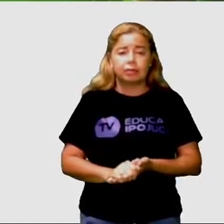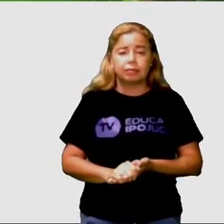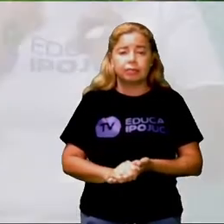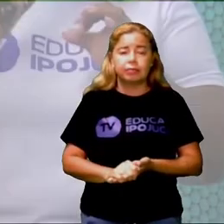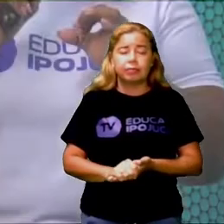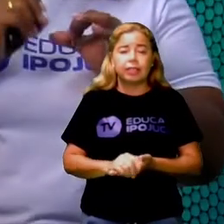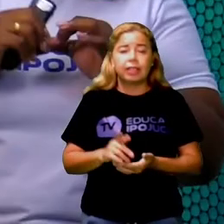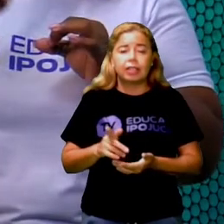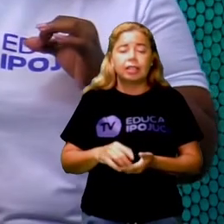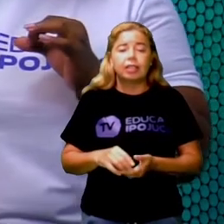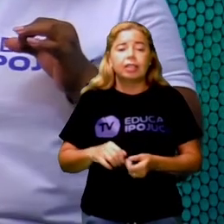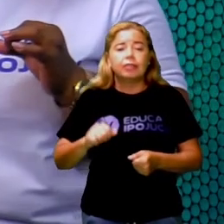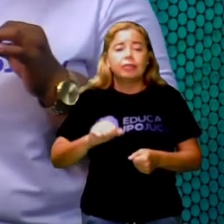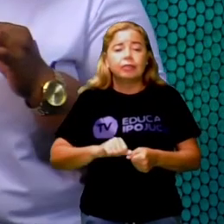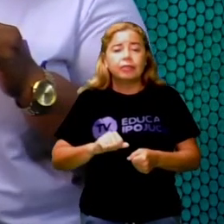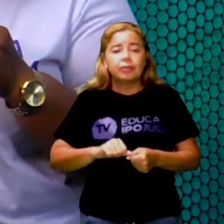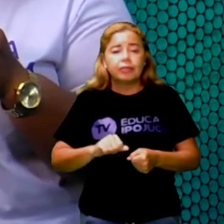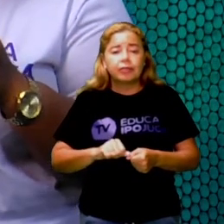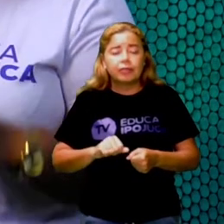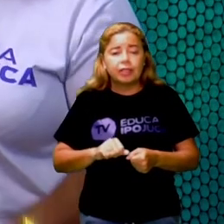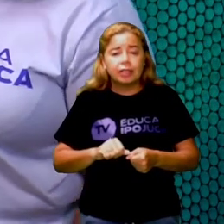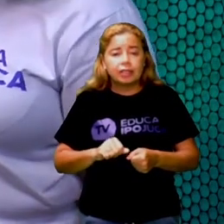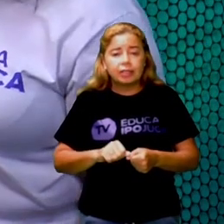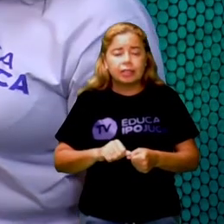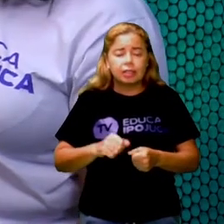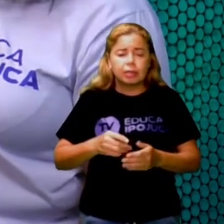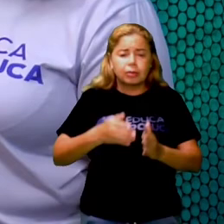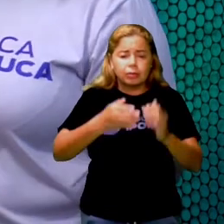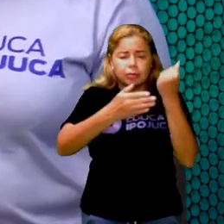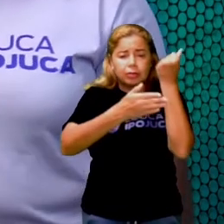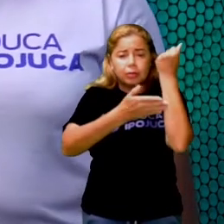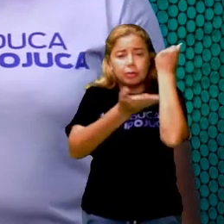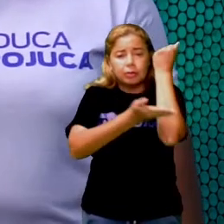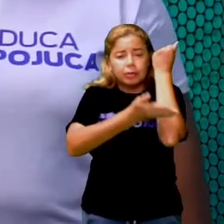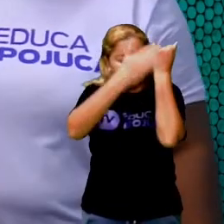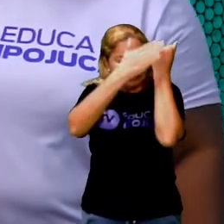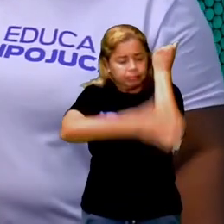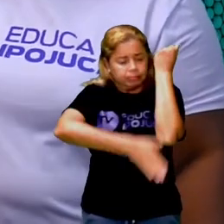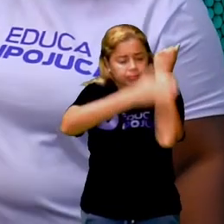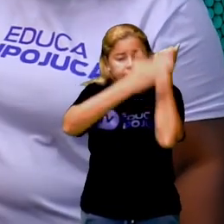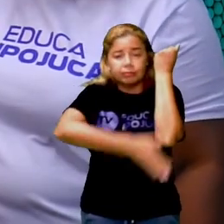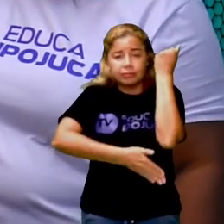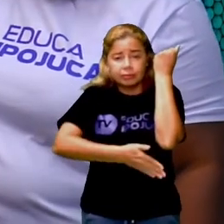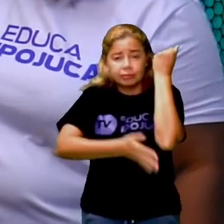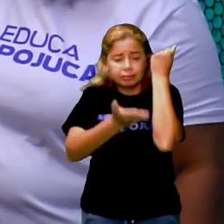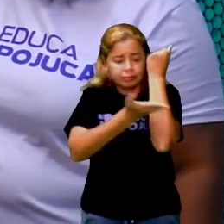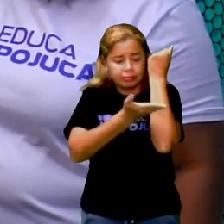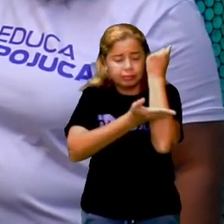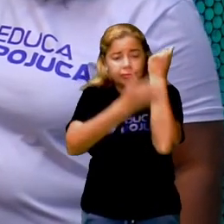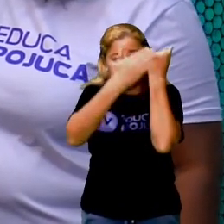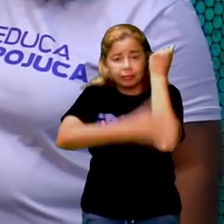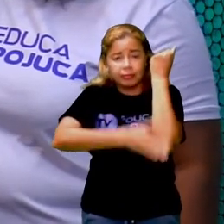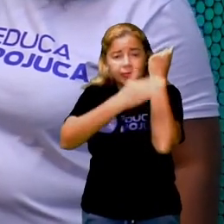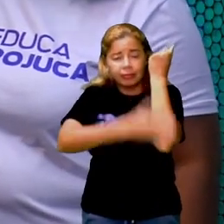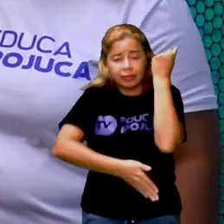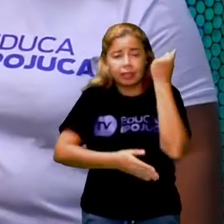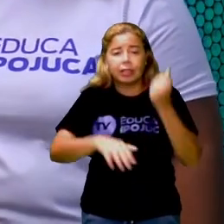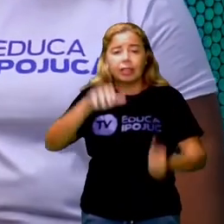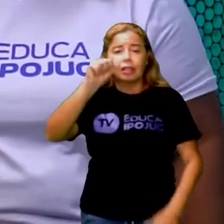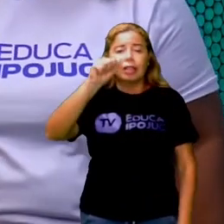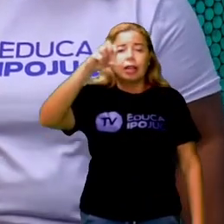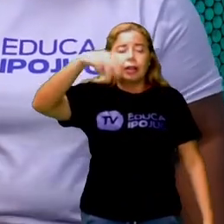com cascas de amoreiras. Isso mesmo, as cascas da